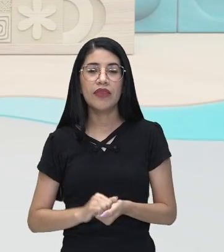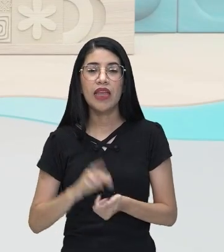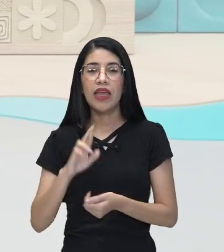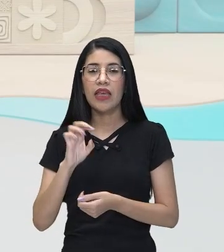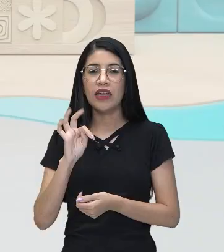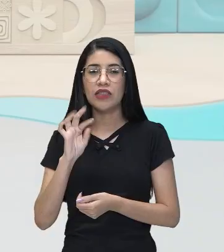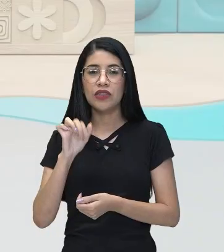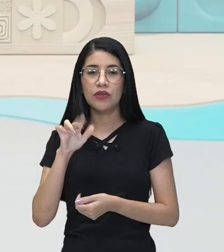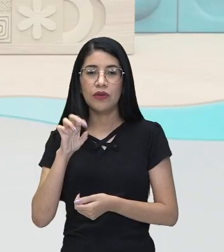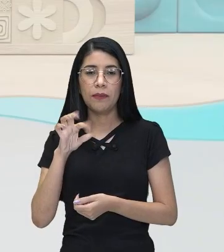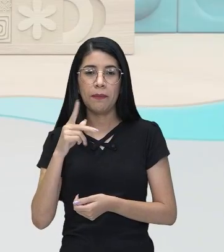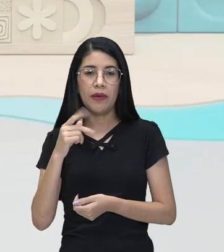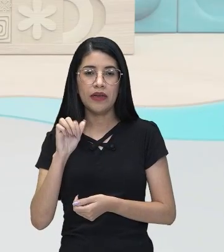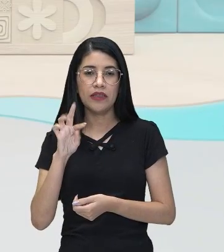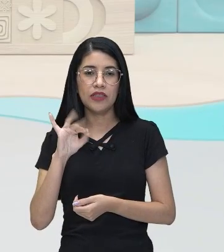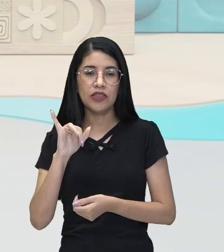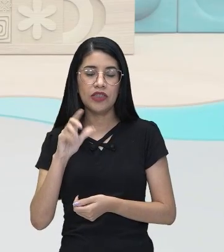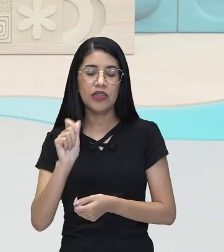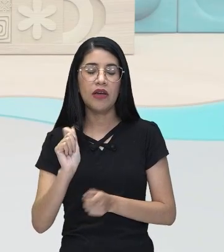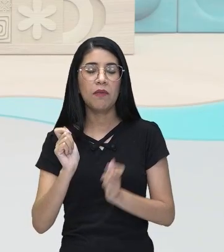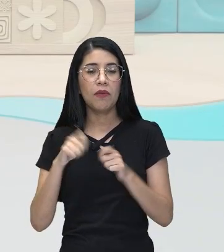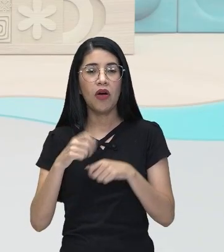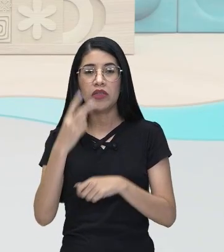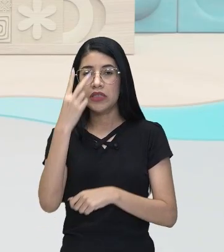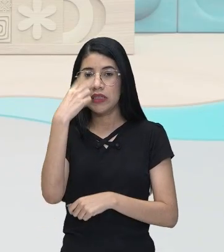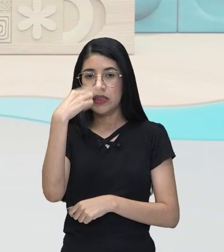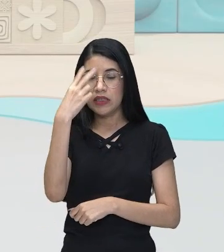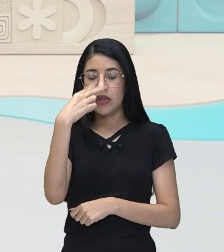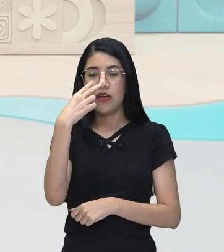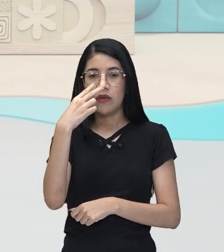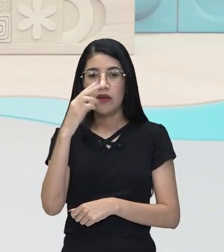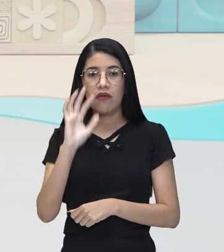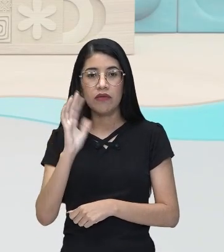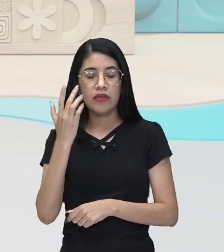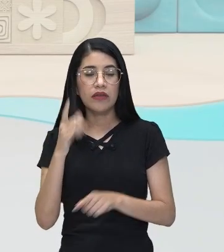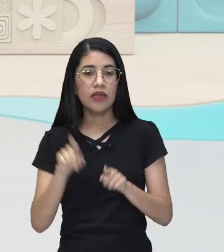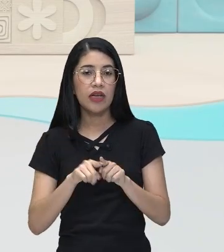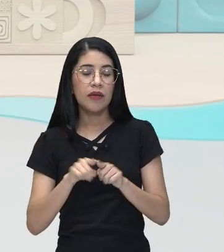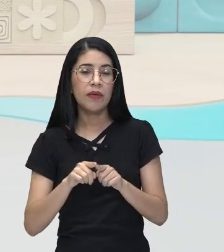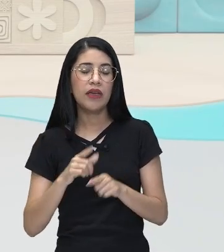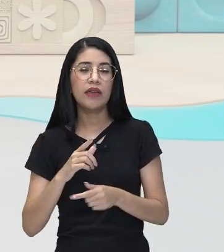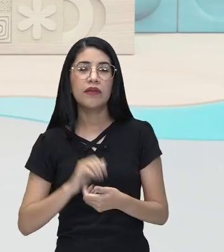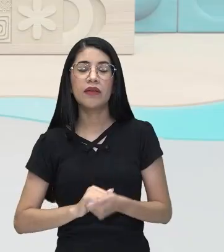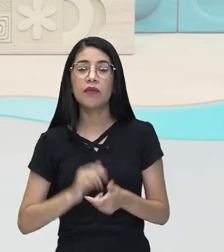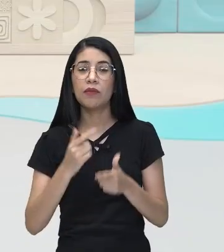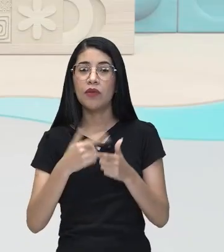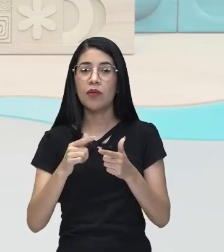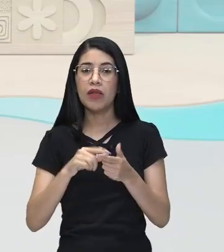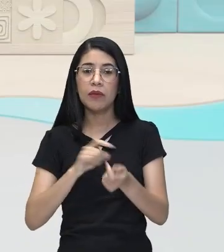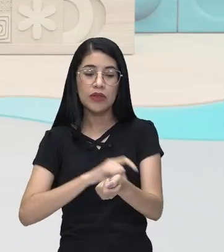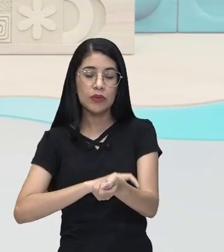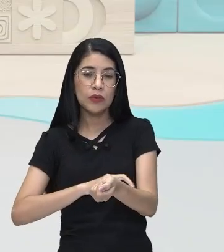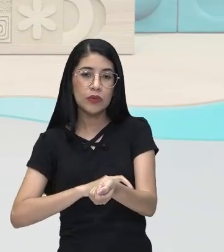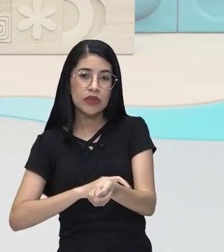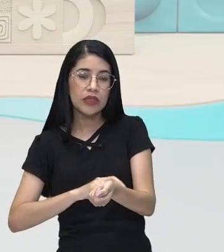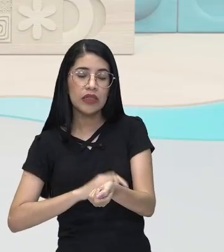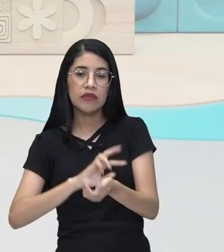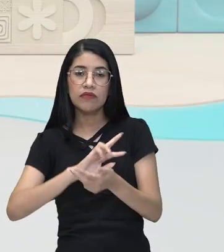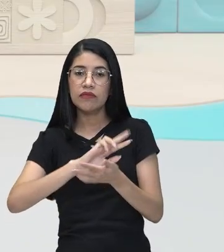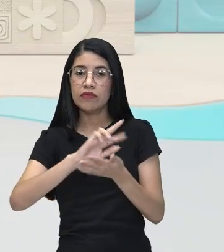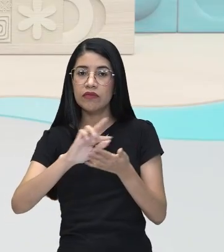retinopatia, que pode levar à cegueira definitiva e comprometimento dos próprios vasos sanguíneos. Olha